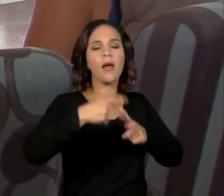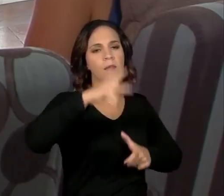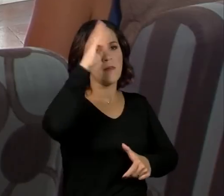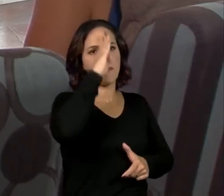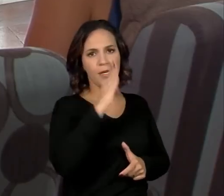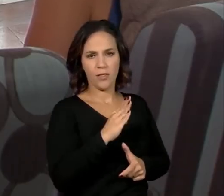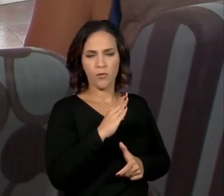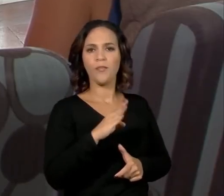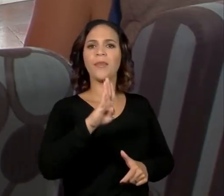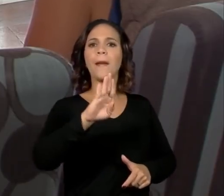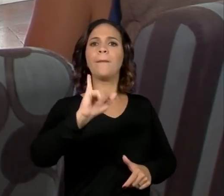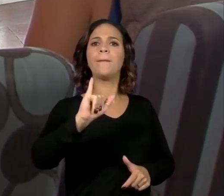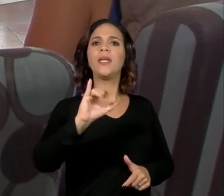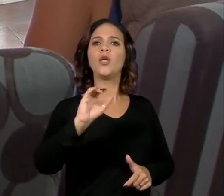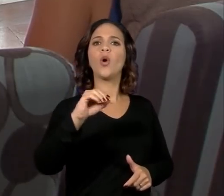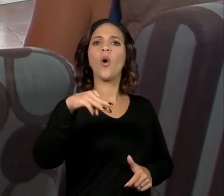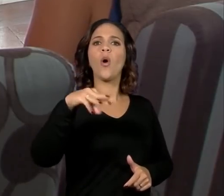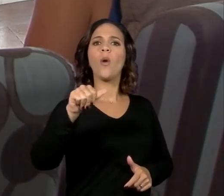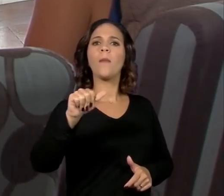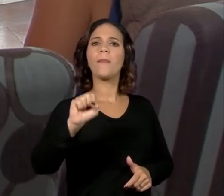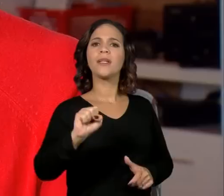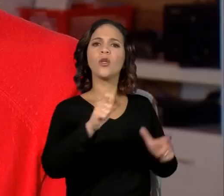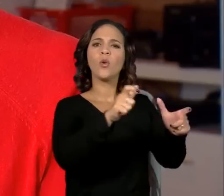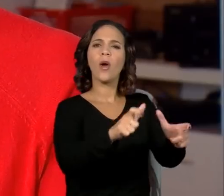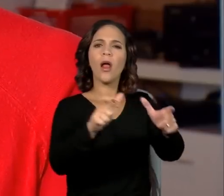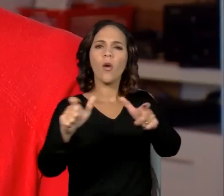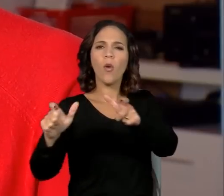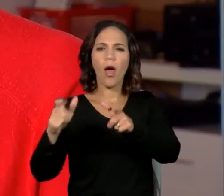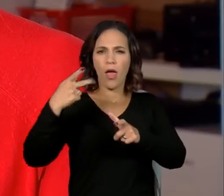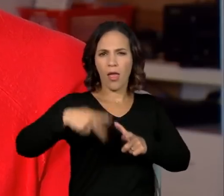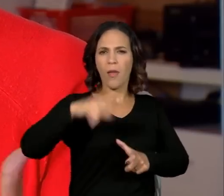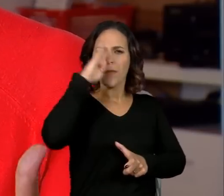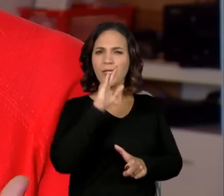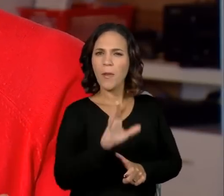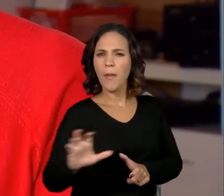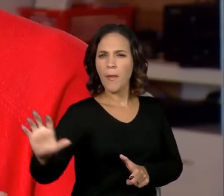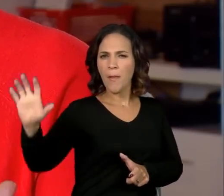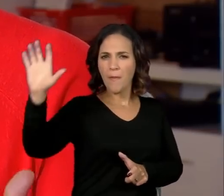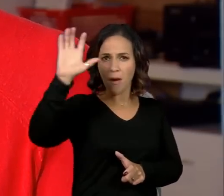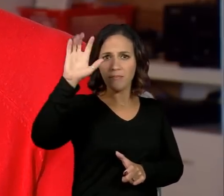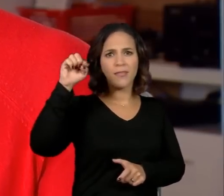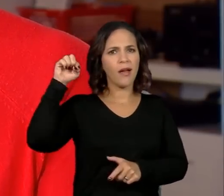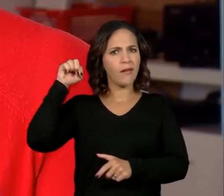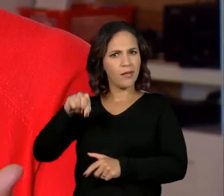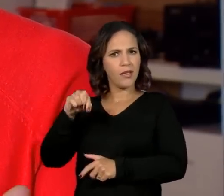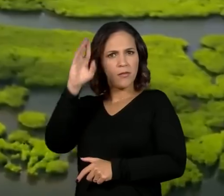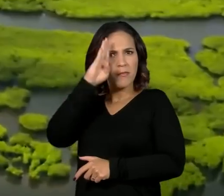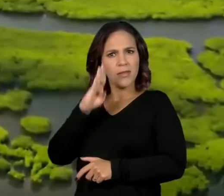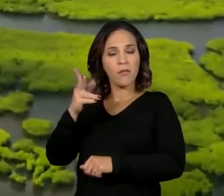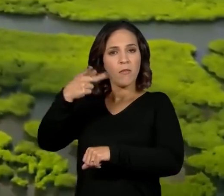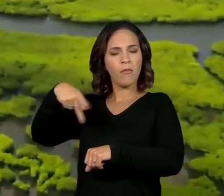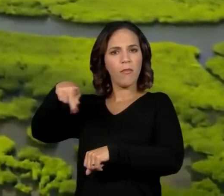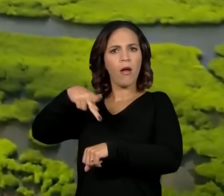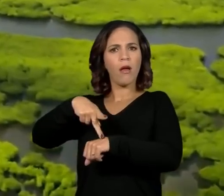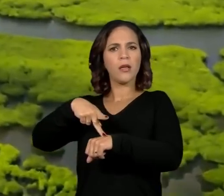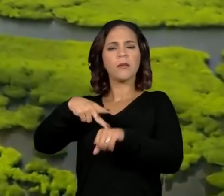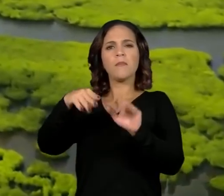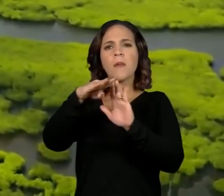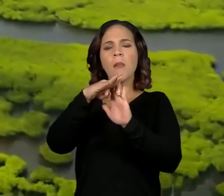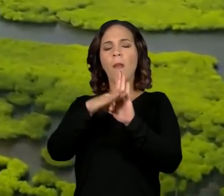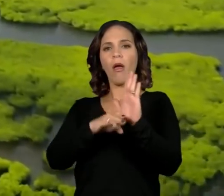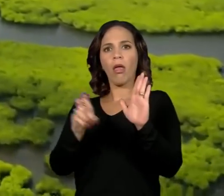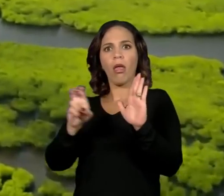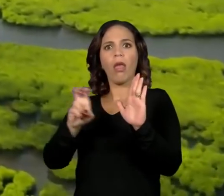brasileiras, para os biomas. Como é que isso está colocado? A gente tem o privilégio de estar num país que é o 5º